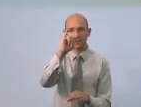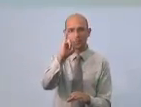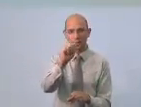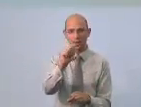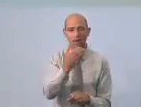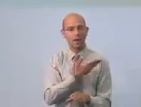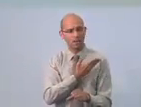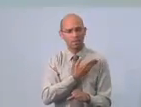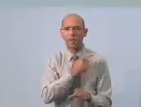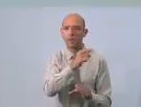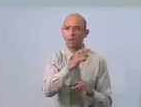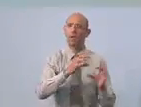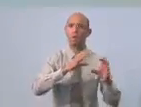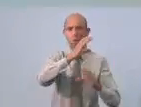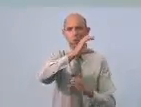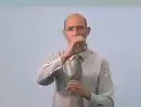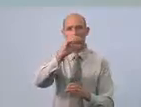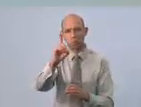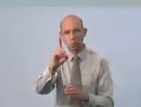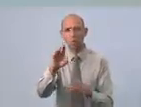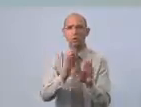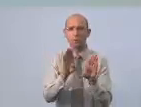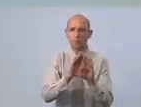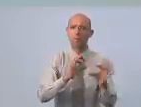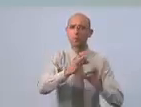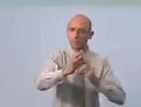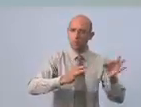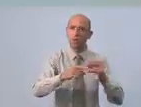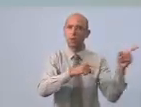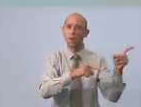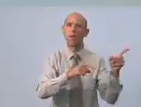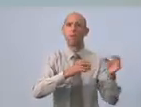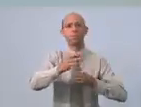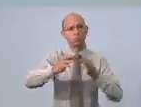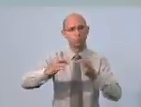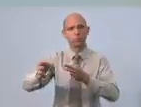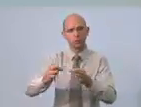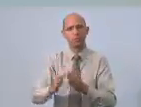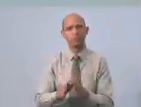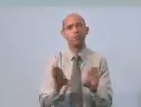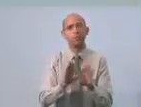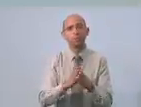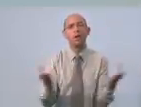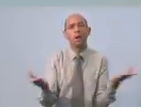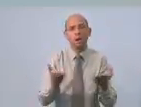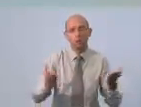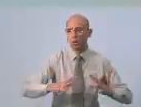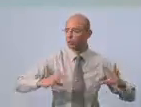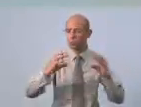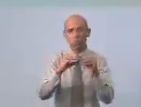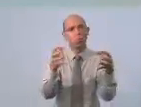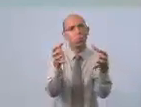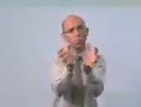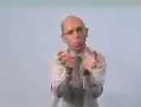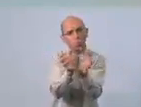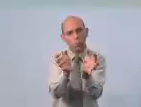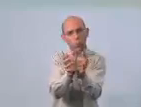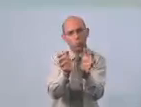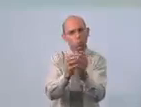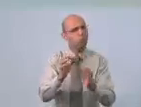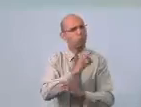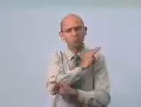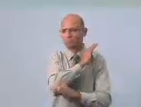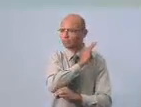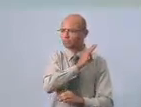ela coordenou, foi praticamente quem montou aquele projeto, né? E agora o Pereira tem toda uma equipe ali